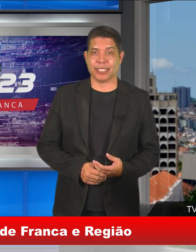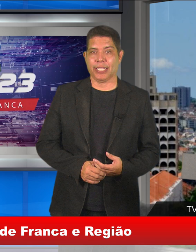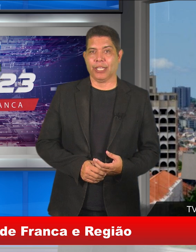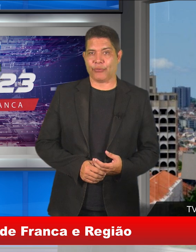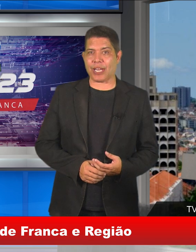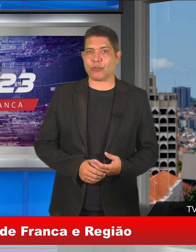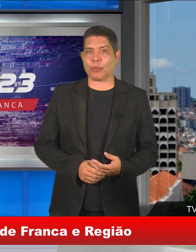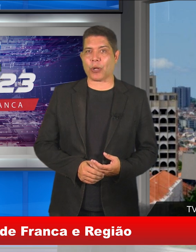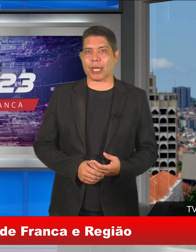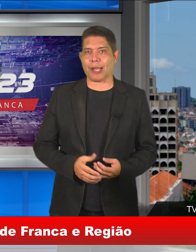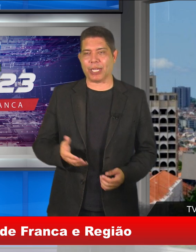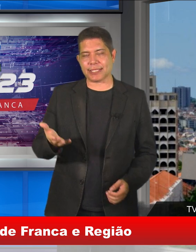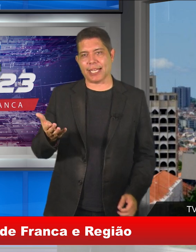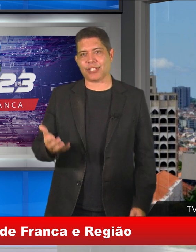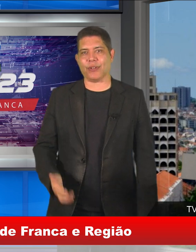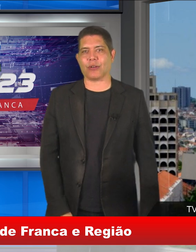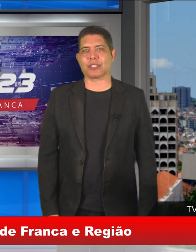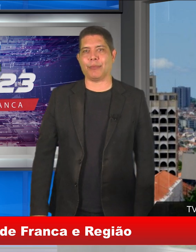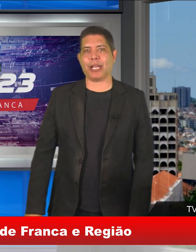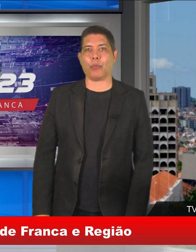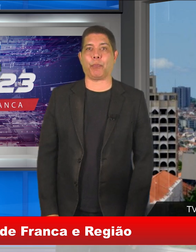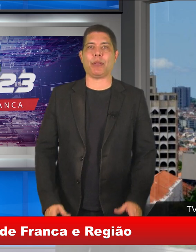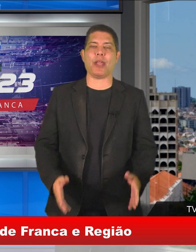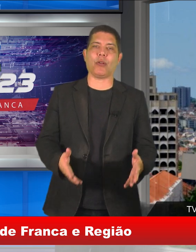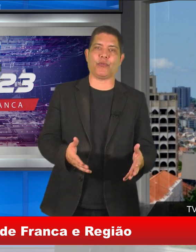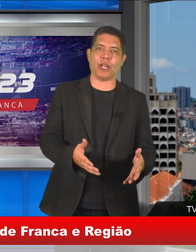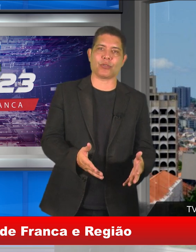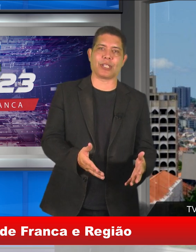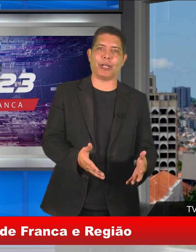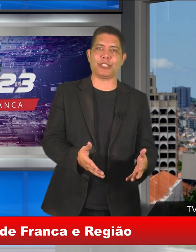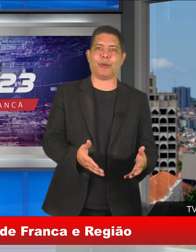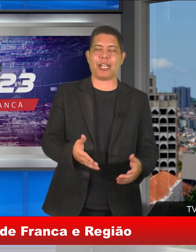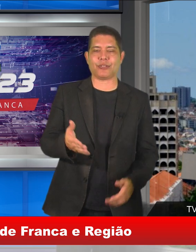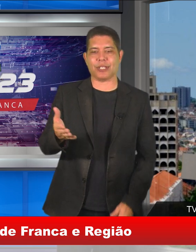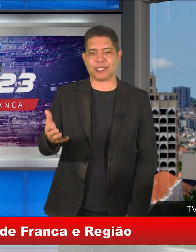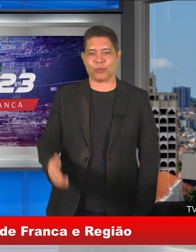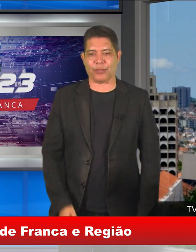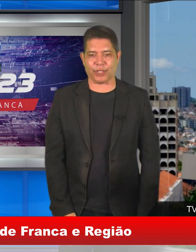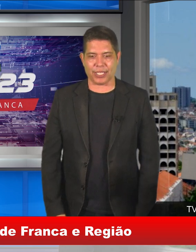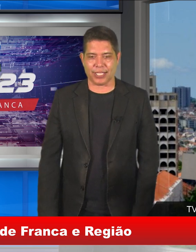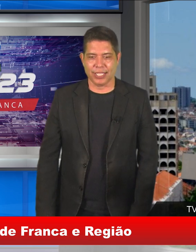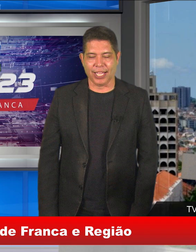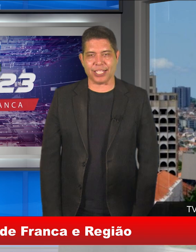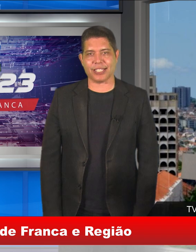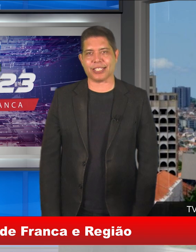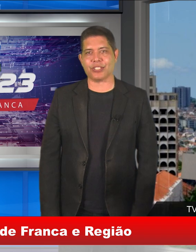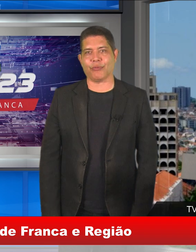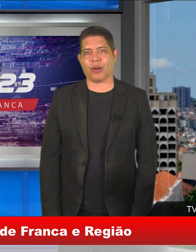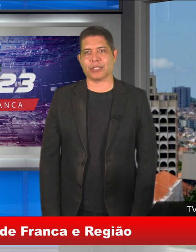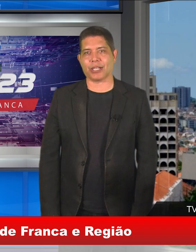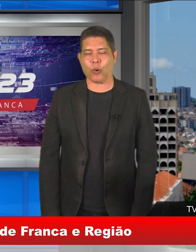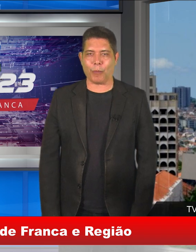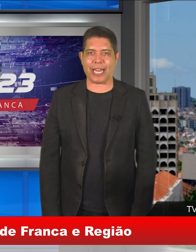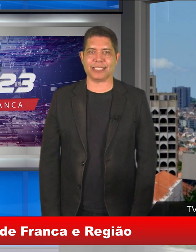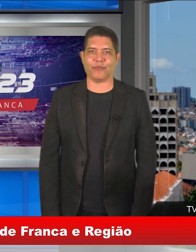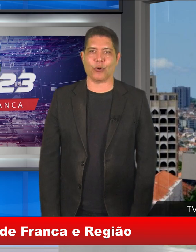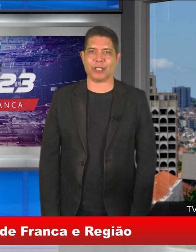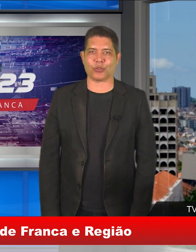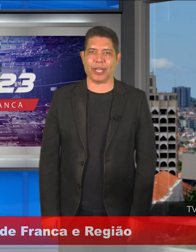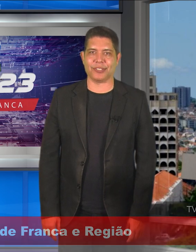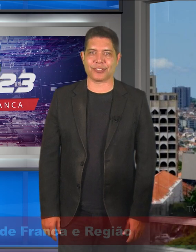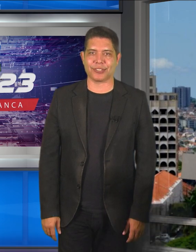JR23. Final de programa, excelente final de semana, o primeiro final de semana de março. Na segunda-feira, a gente está de volta com